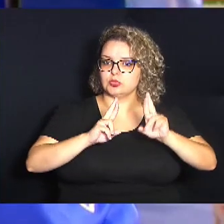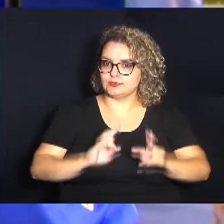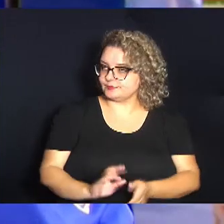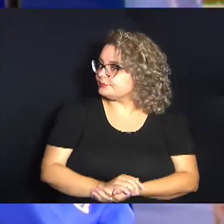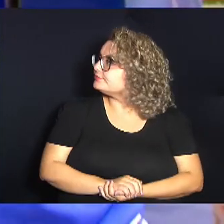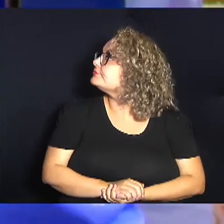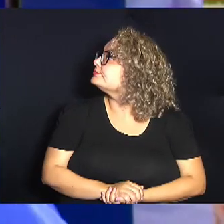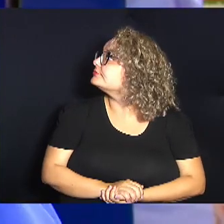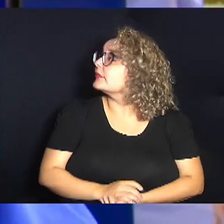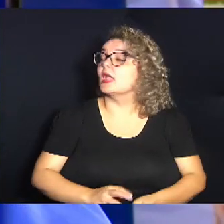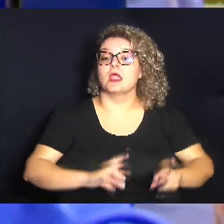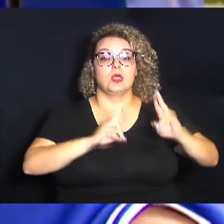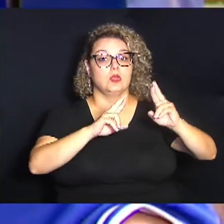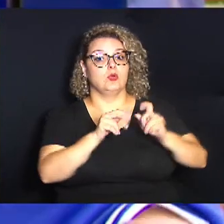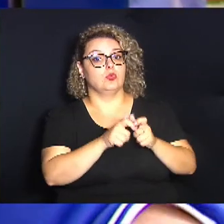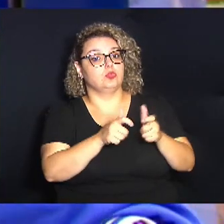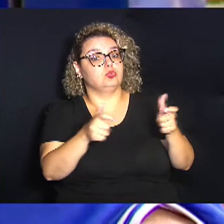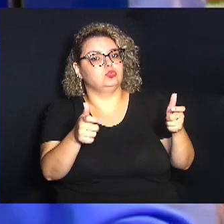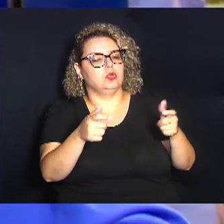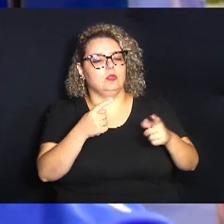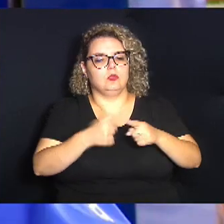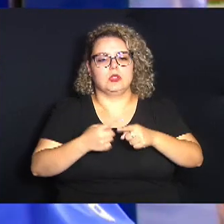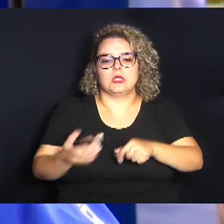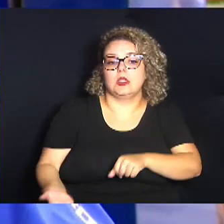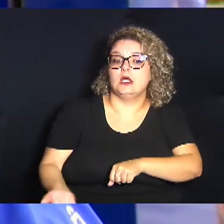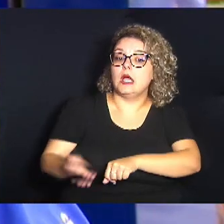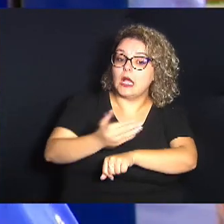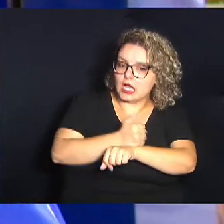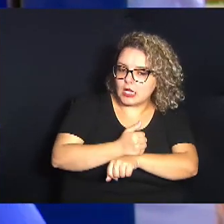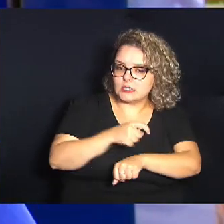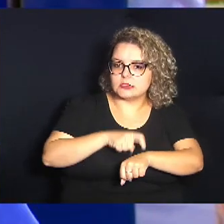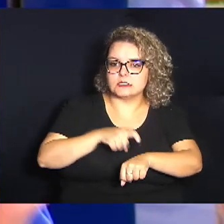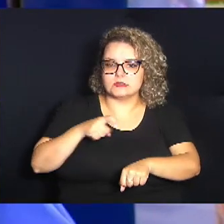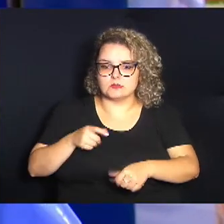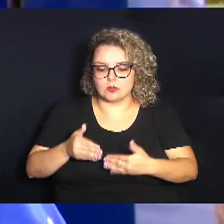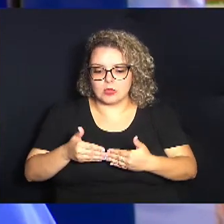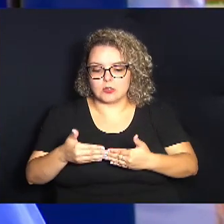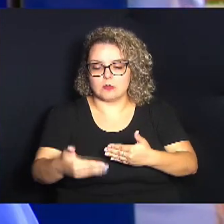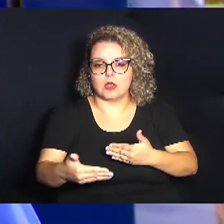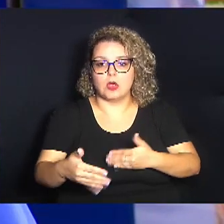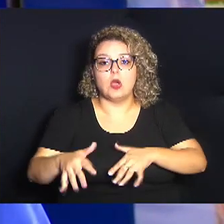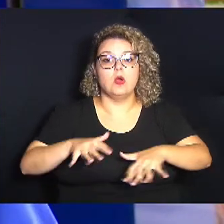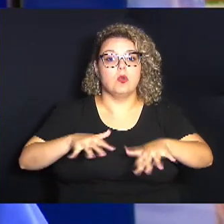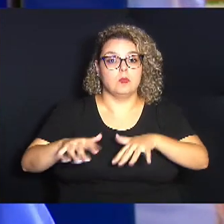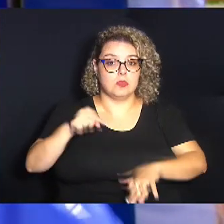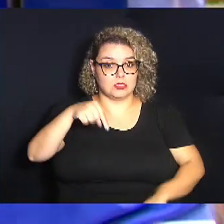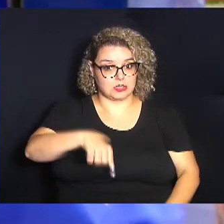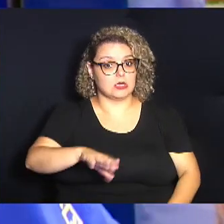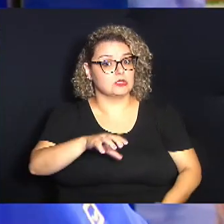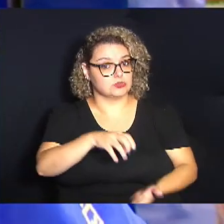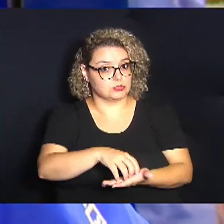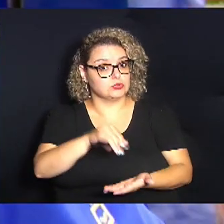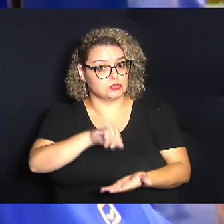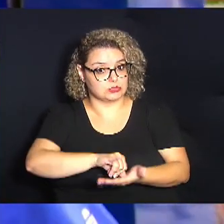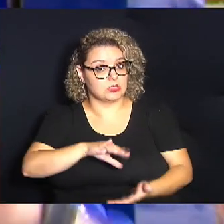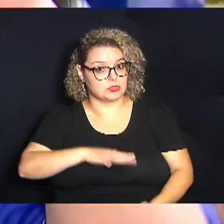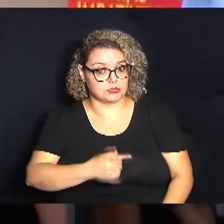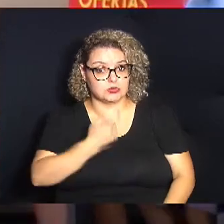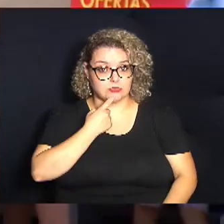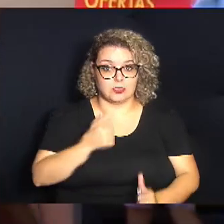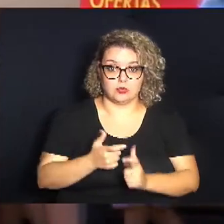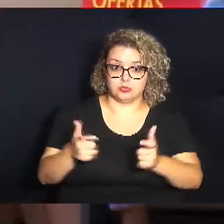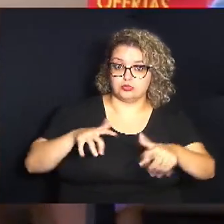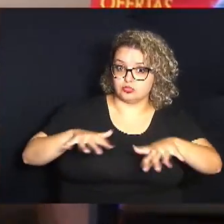expectativa é muito grande porque antes desse período estendido, o movimento aqui no centro de Campinas já está bastante